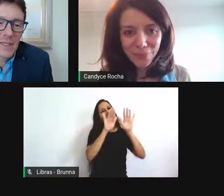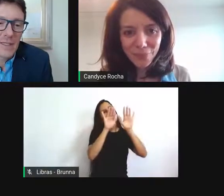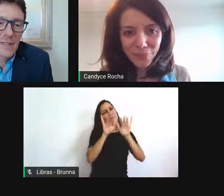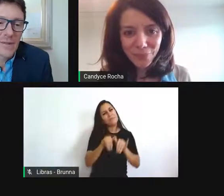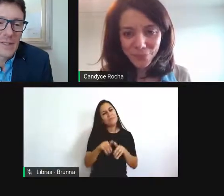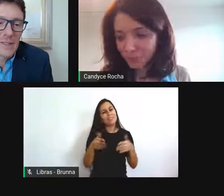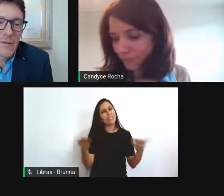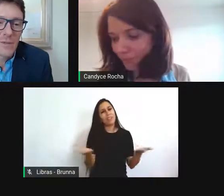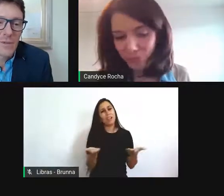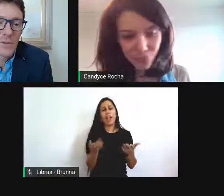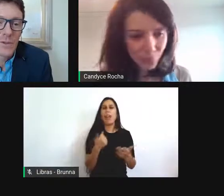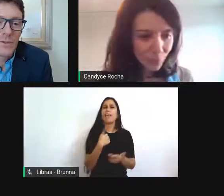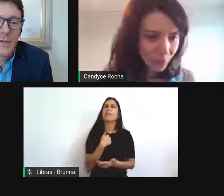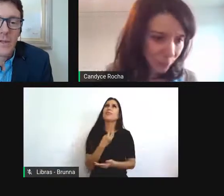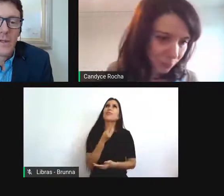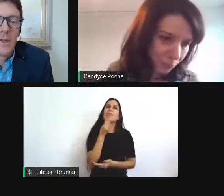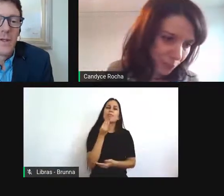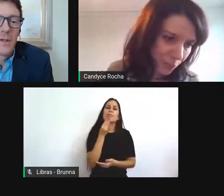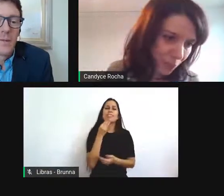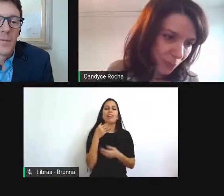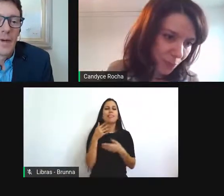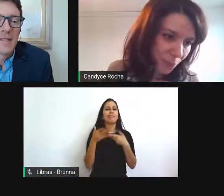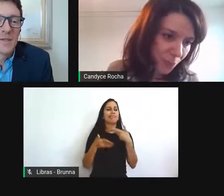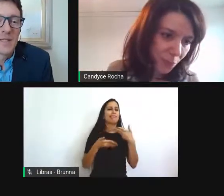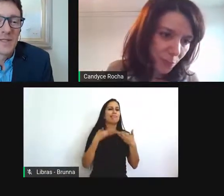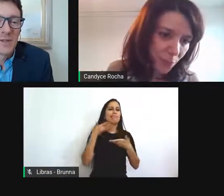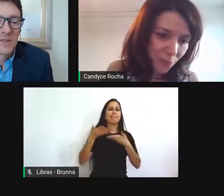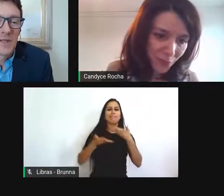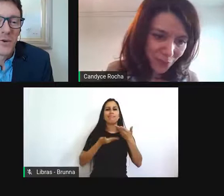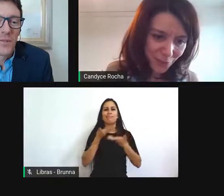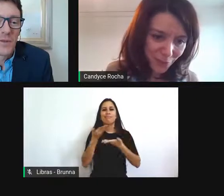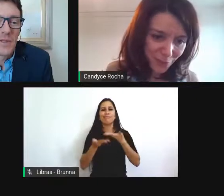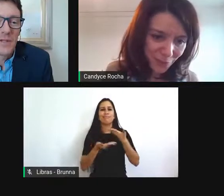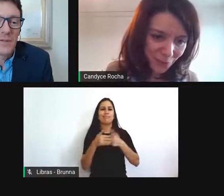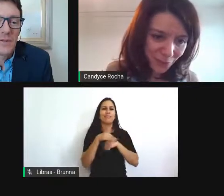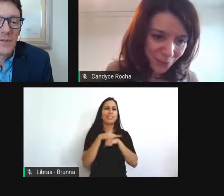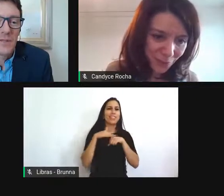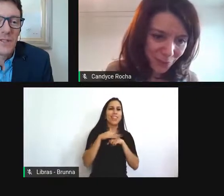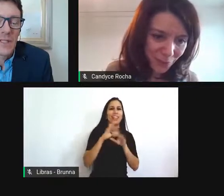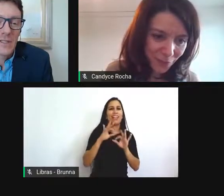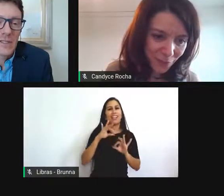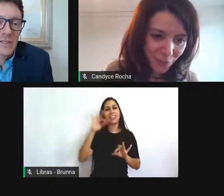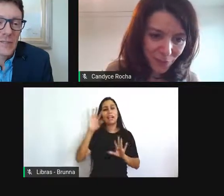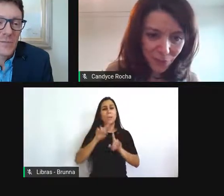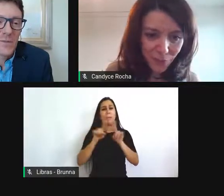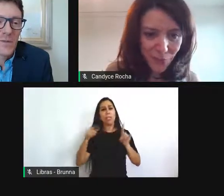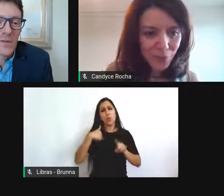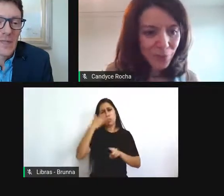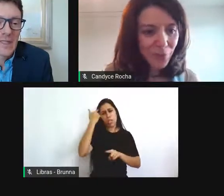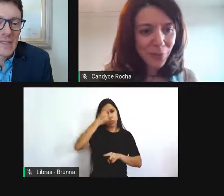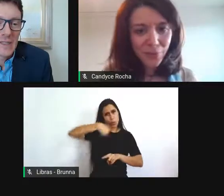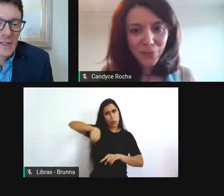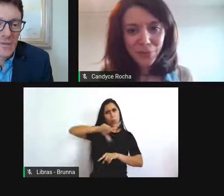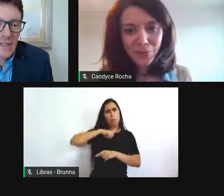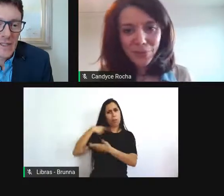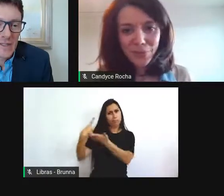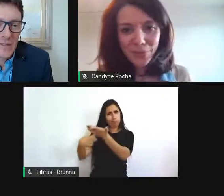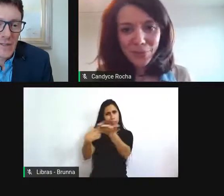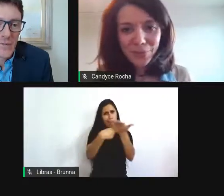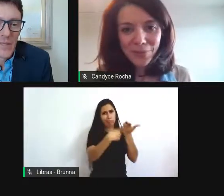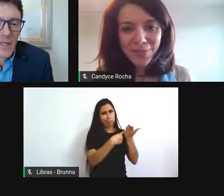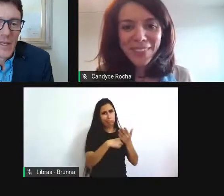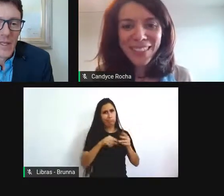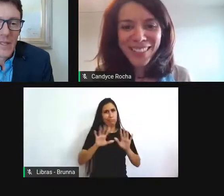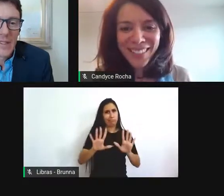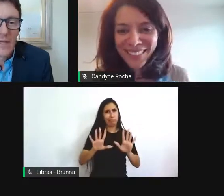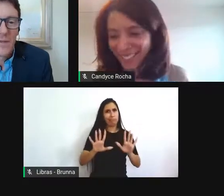muito bom, de minha parte, ficaria aqui conversando o tempo todo, mas eu sei que todos têm compromisso e já disse que não vão me perdoar se a Candice